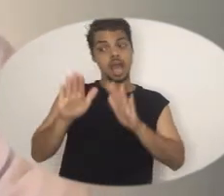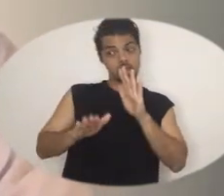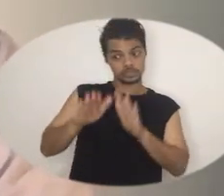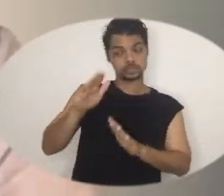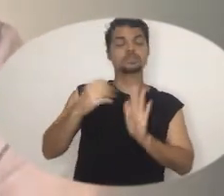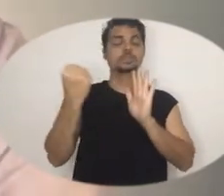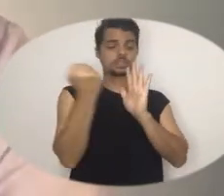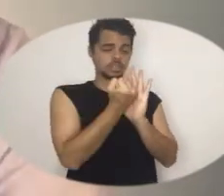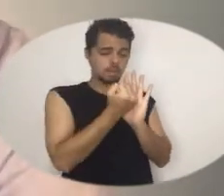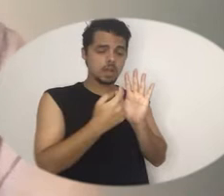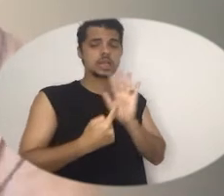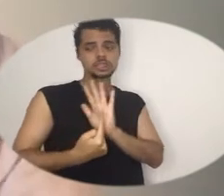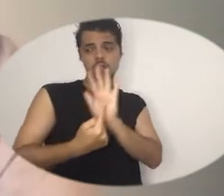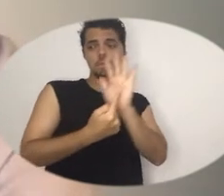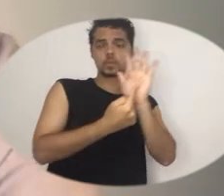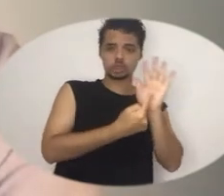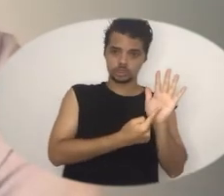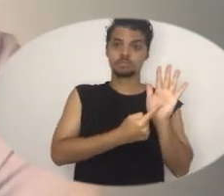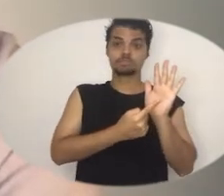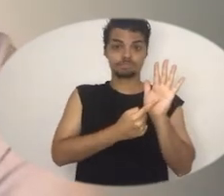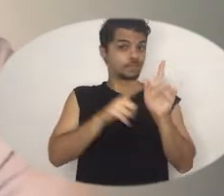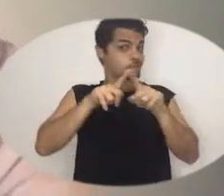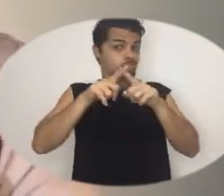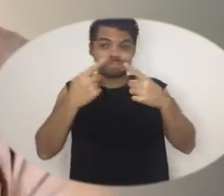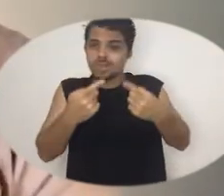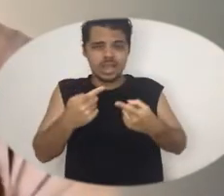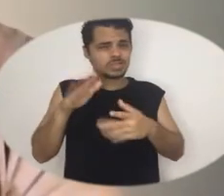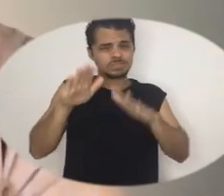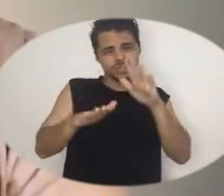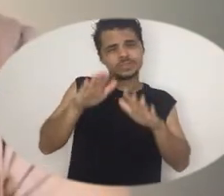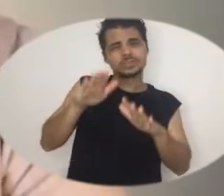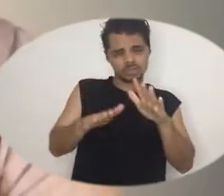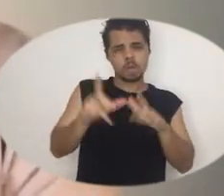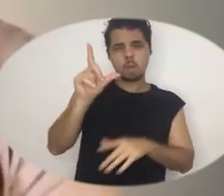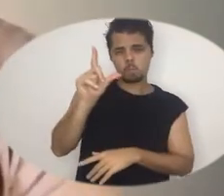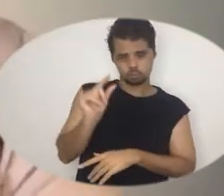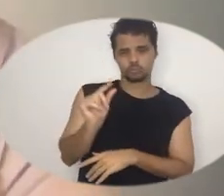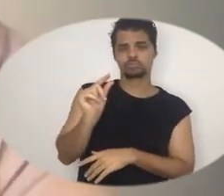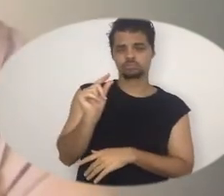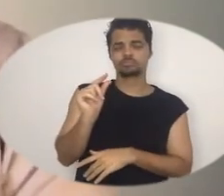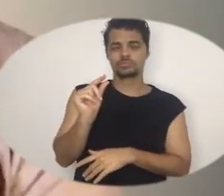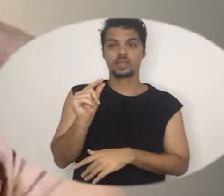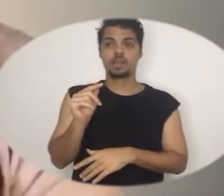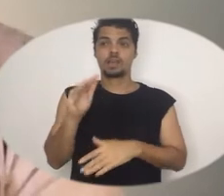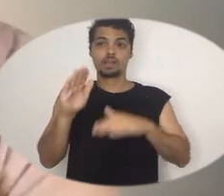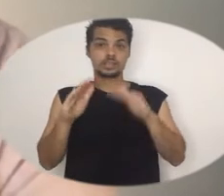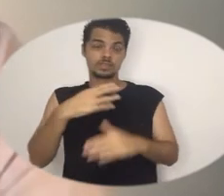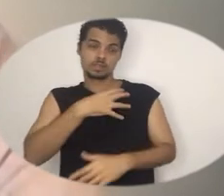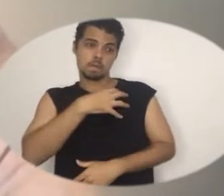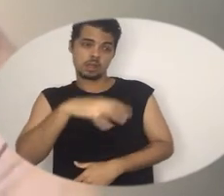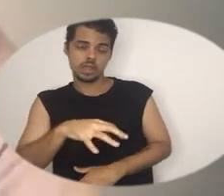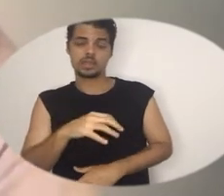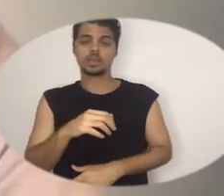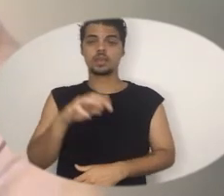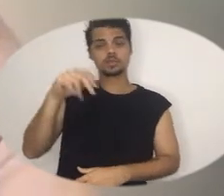da libertação ou seja insiste na ideia de que todos queriam ser brasileiros foram assim baianos maranhenses